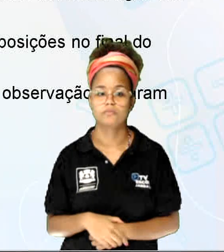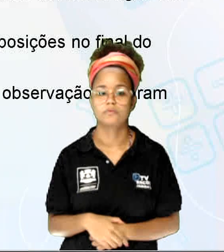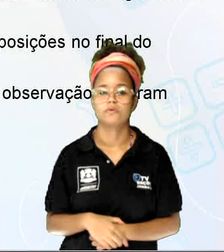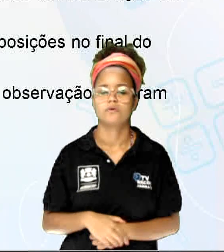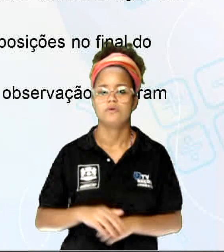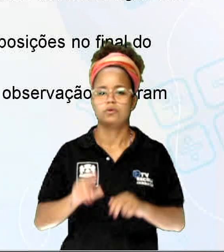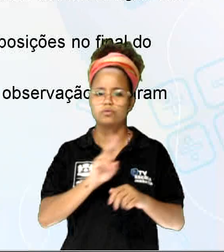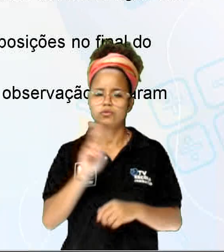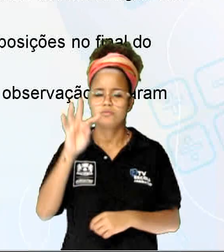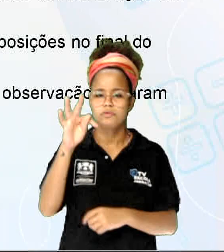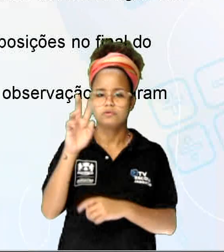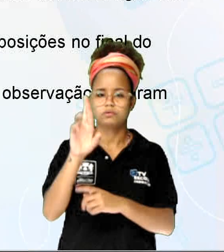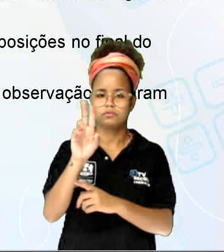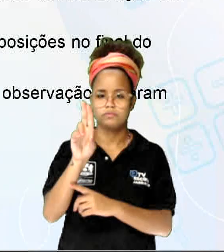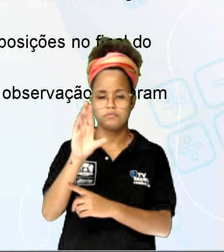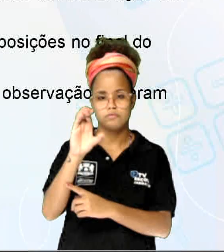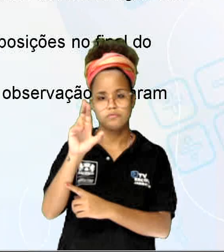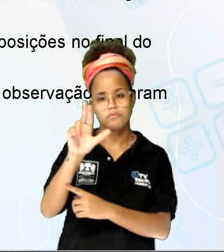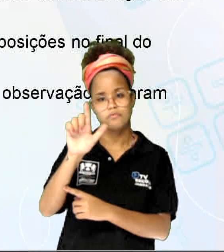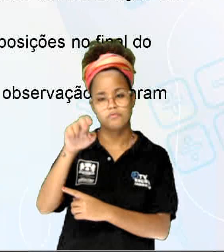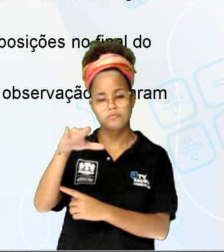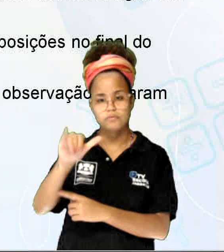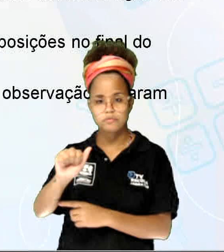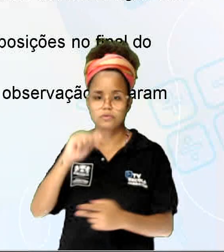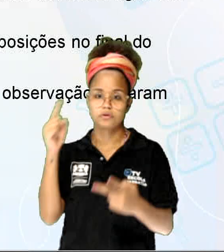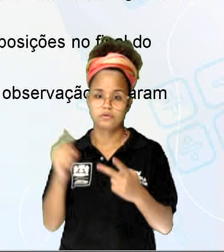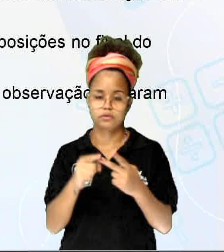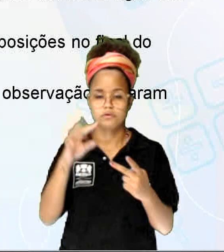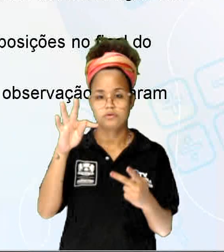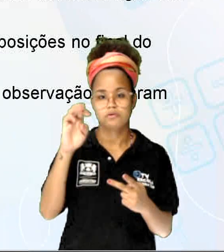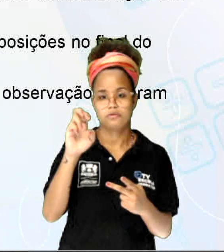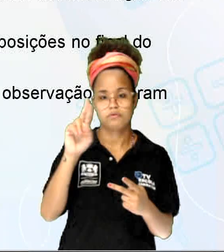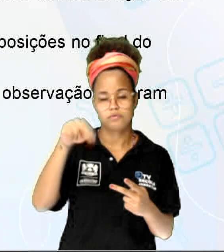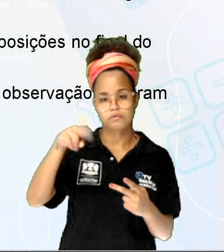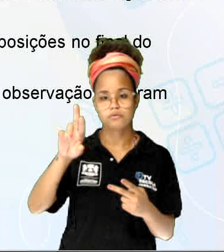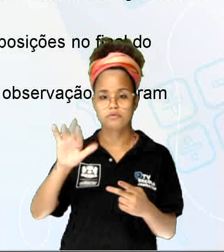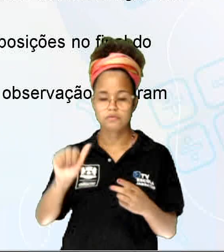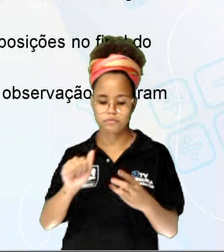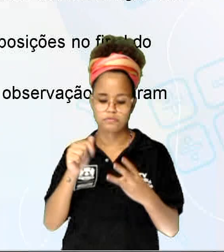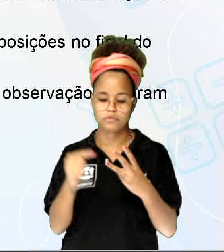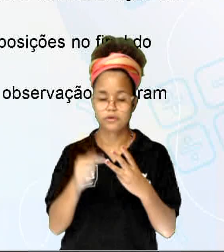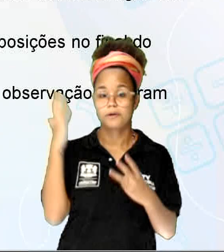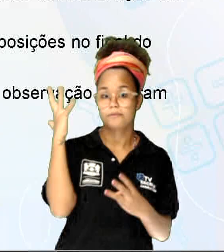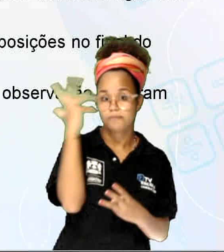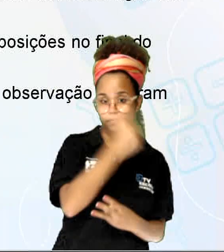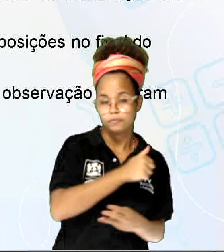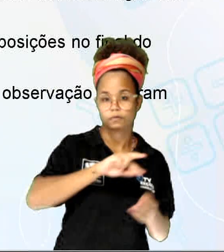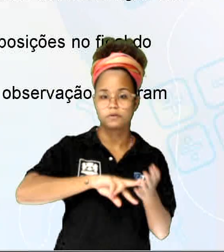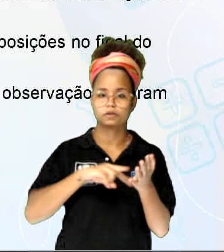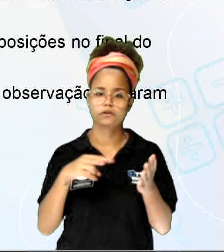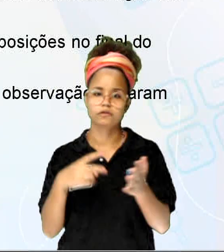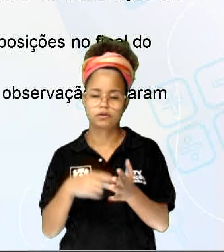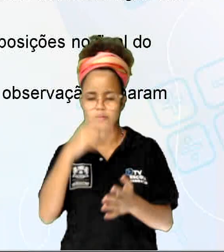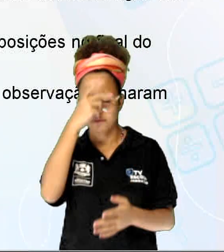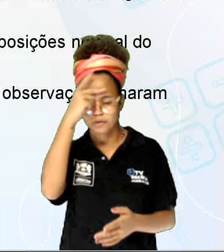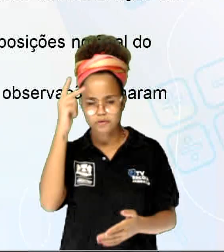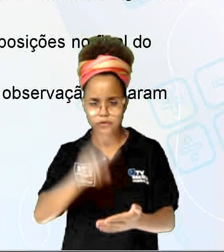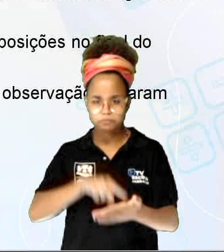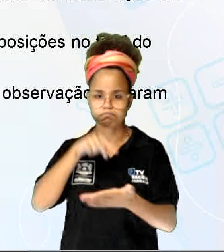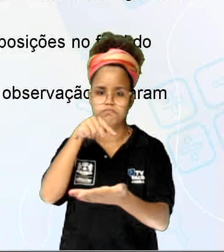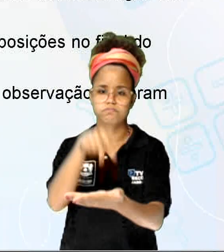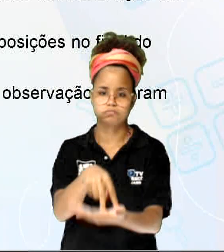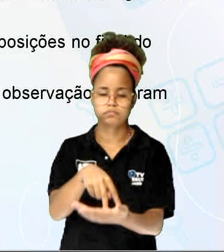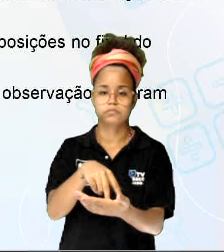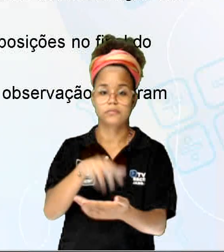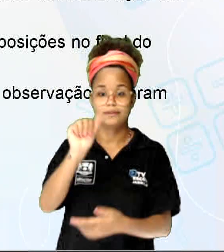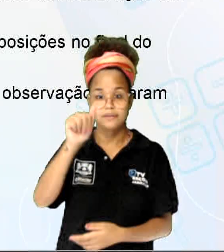nominalizadores truculência, ternura e beleza exaltam as ações de Ana Dragão em prol da filha de